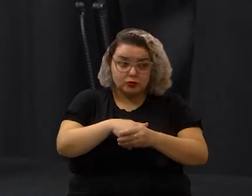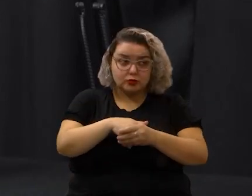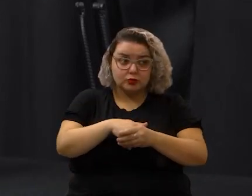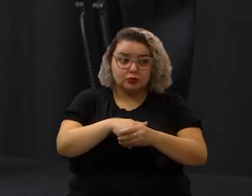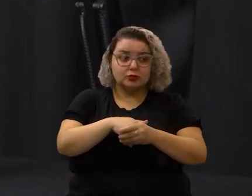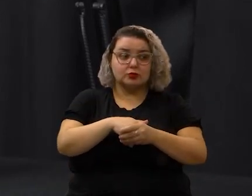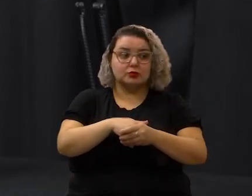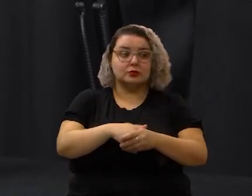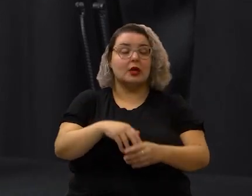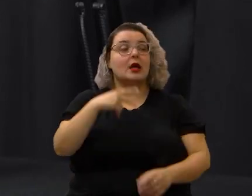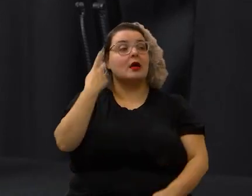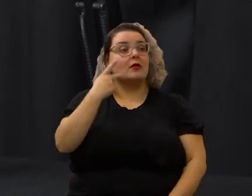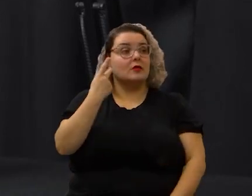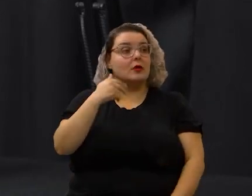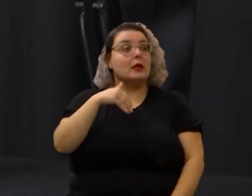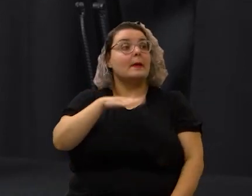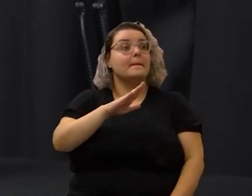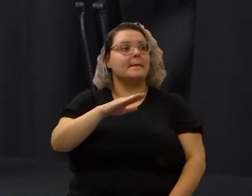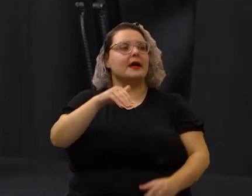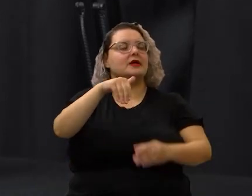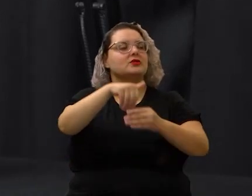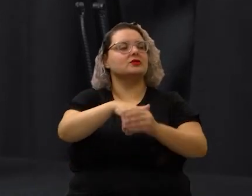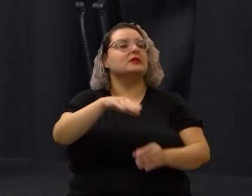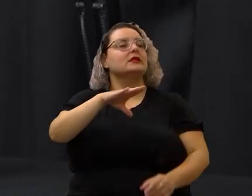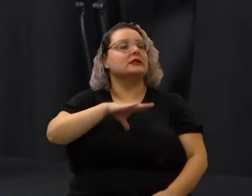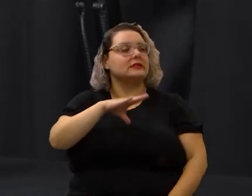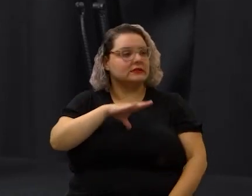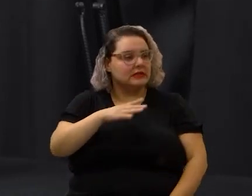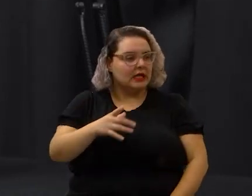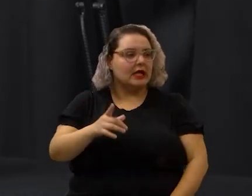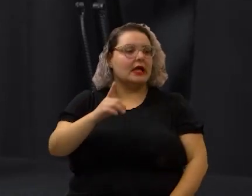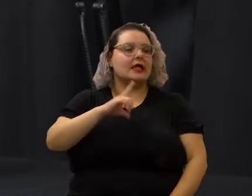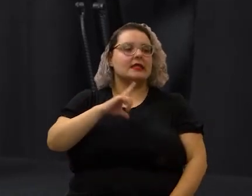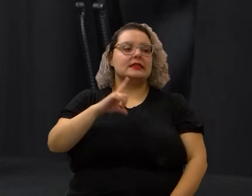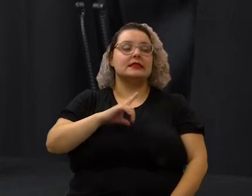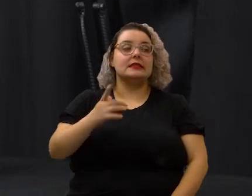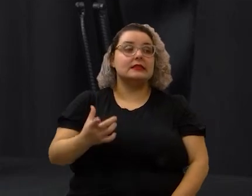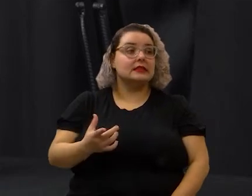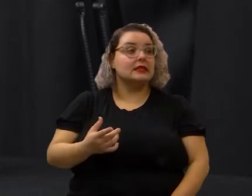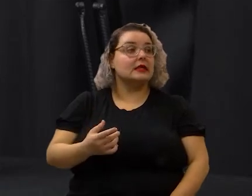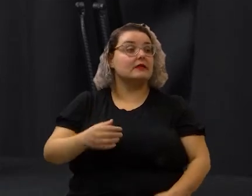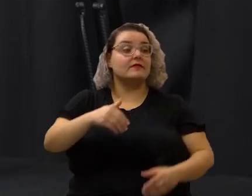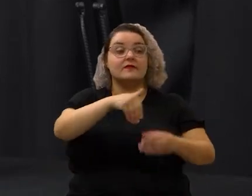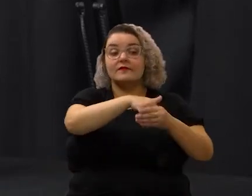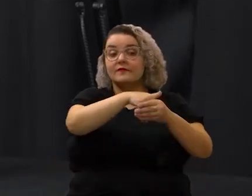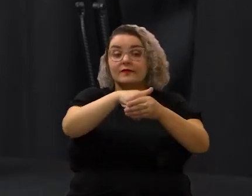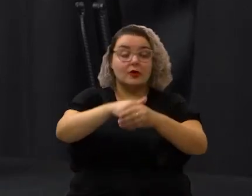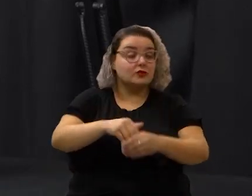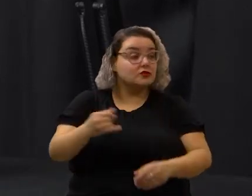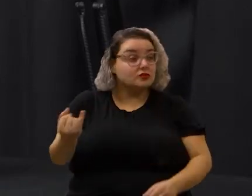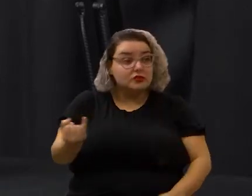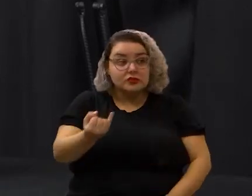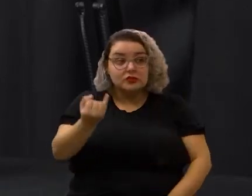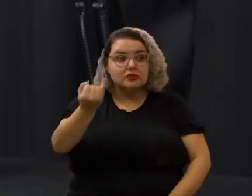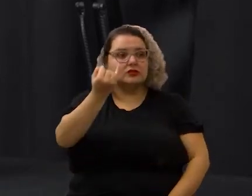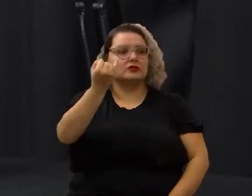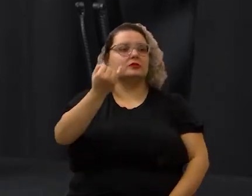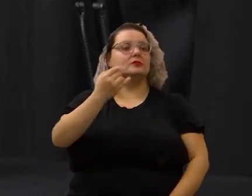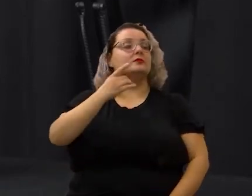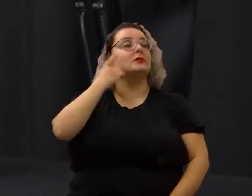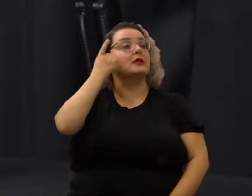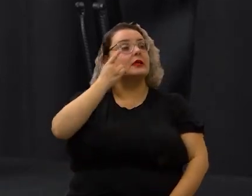eleição em Campinas, foi a vereadora mais votada da cidade. Teve uma expressiva votação